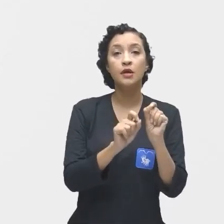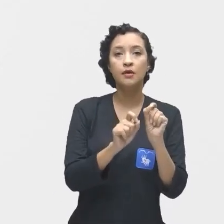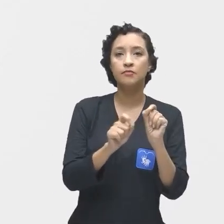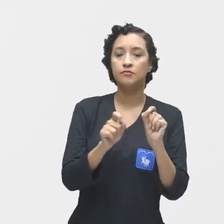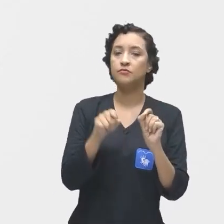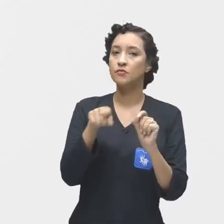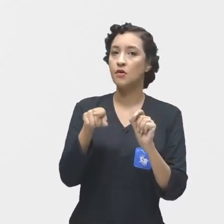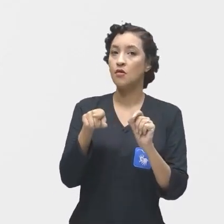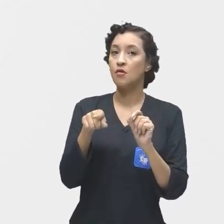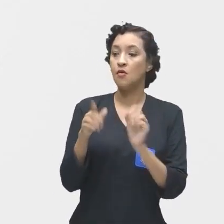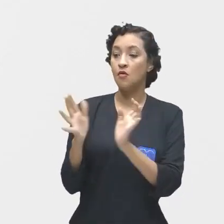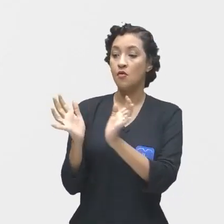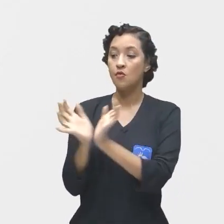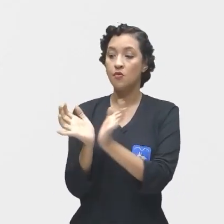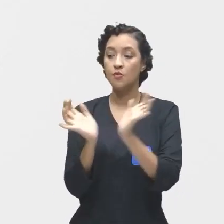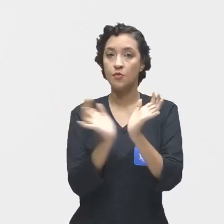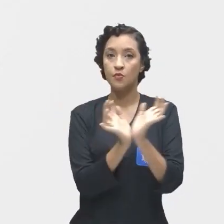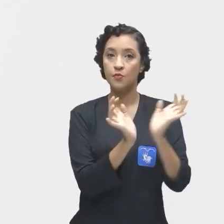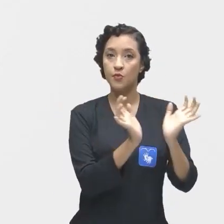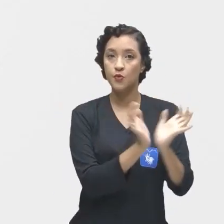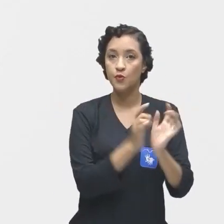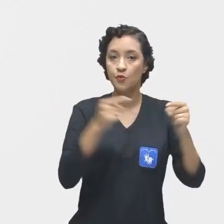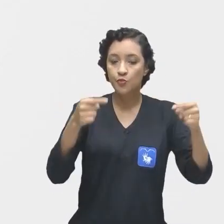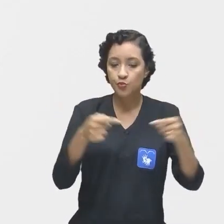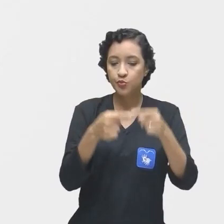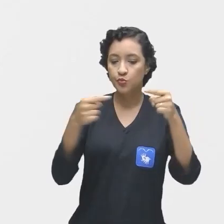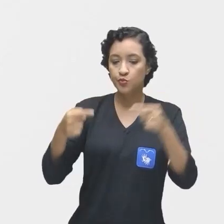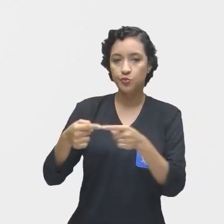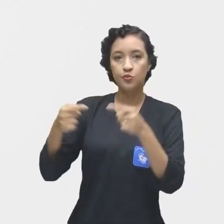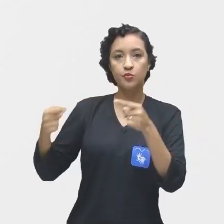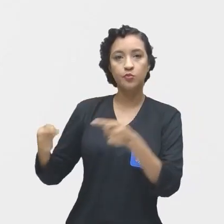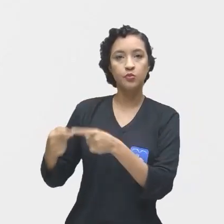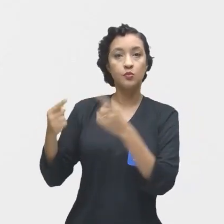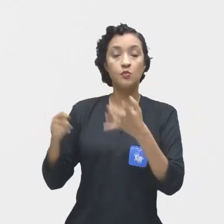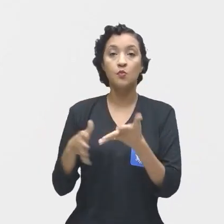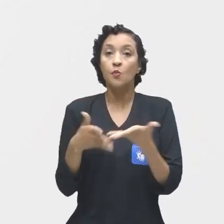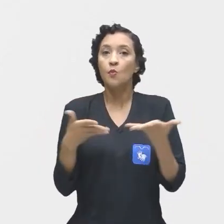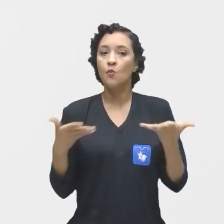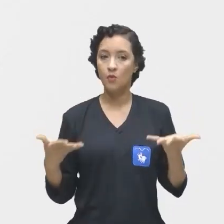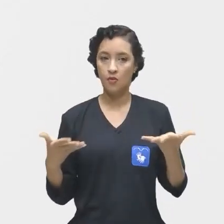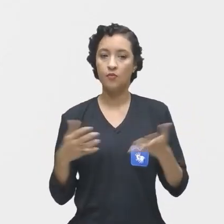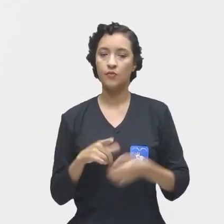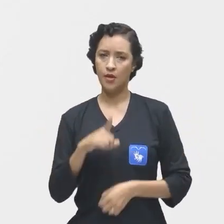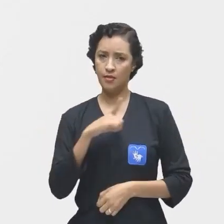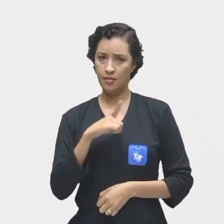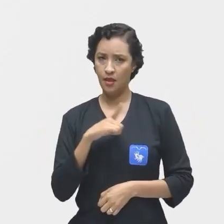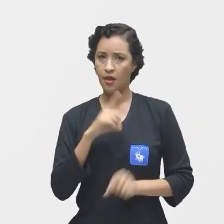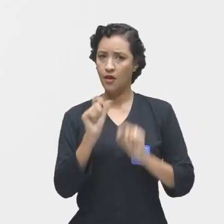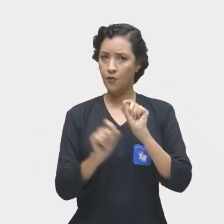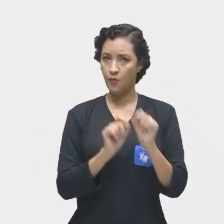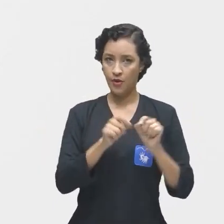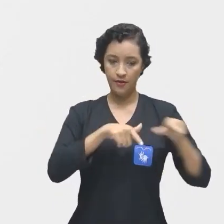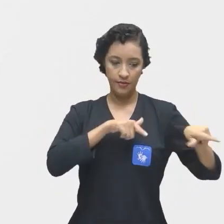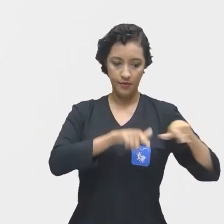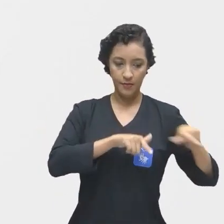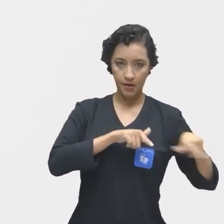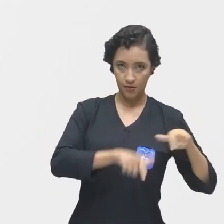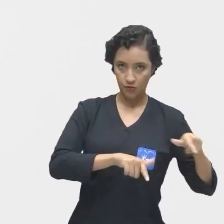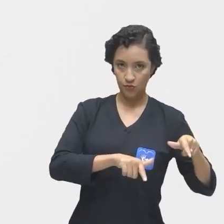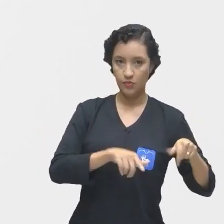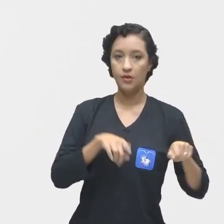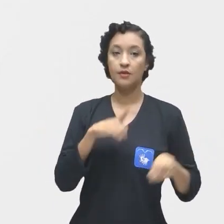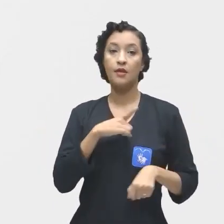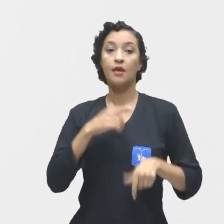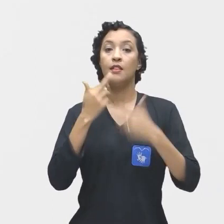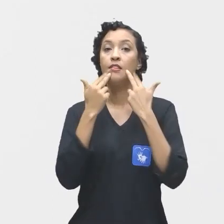só, nós temos trabalho, nós temos o recurso natural e nós temos o recurso de produção.